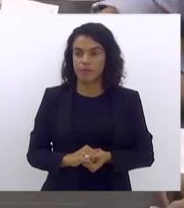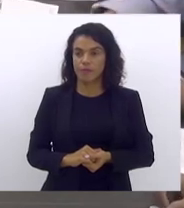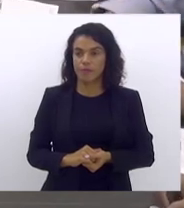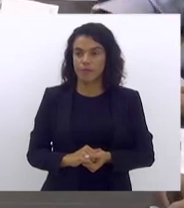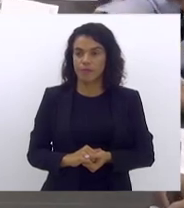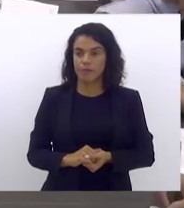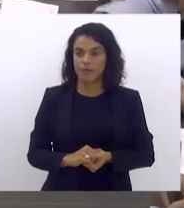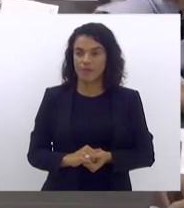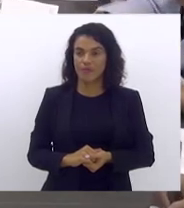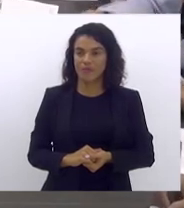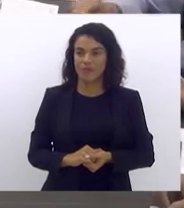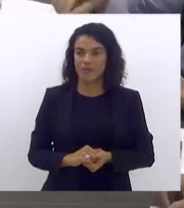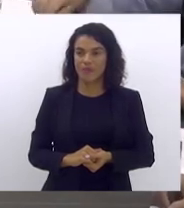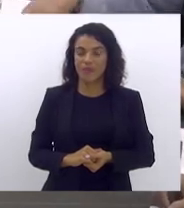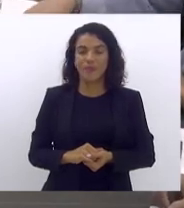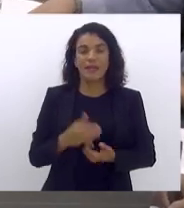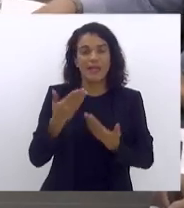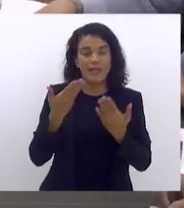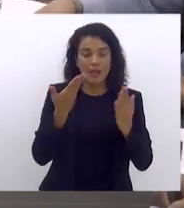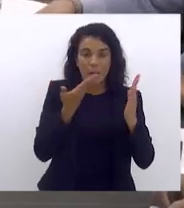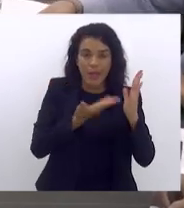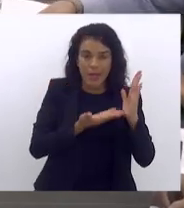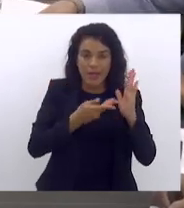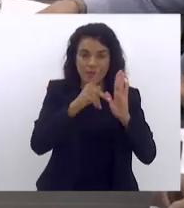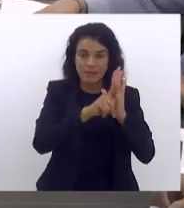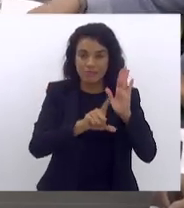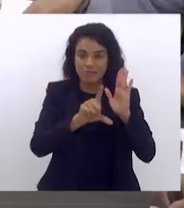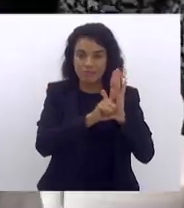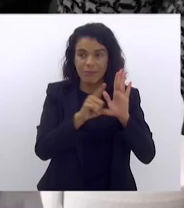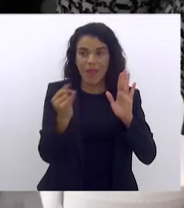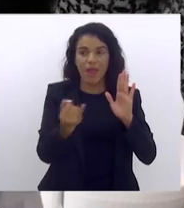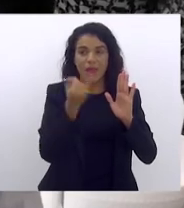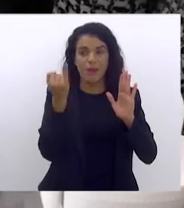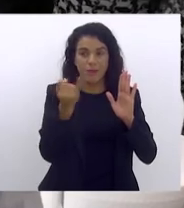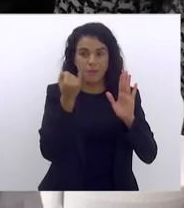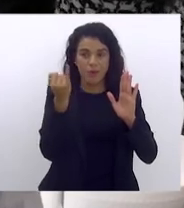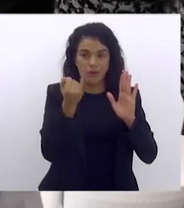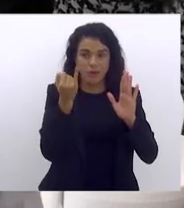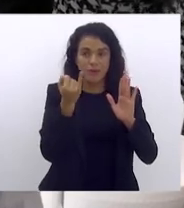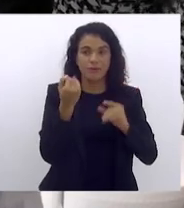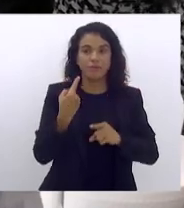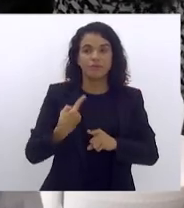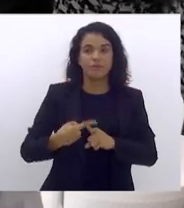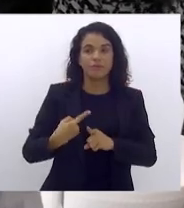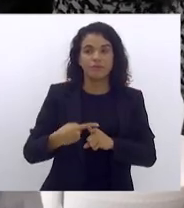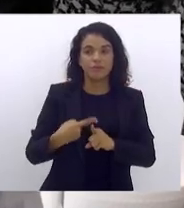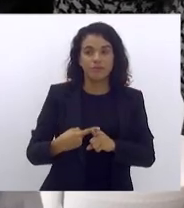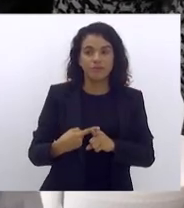Cozzolino. Esse projeto ele é de extrema importância porque